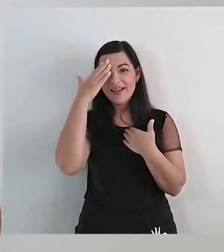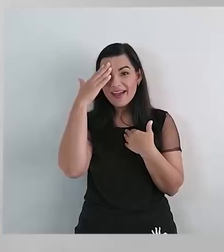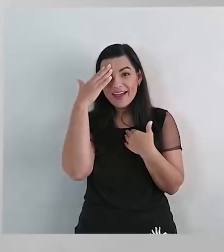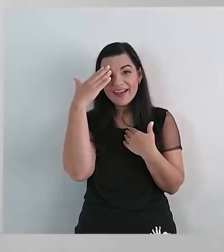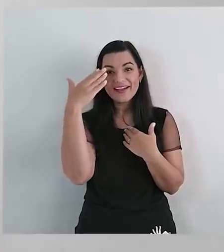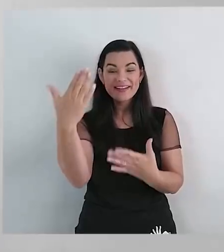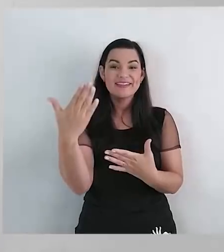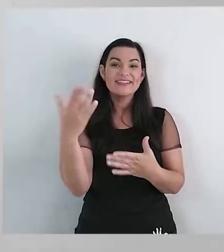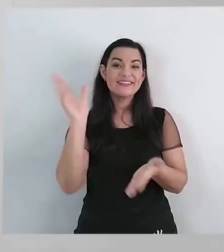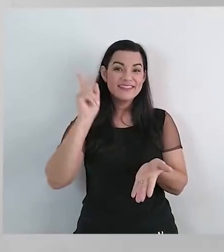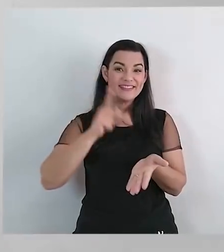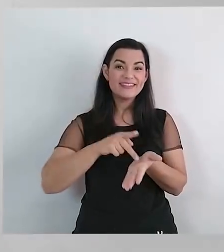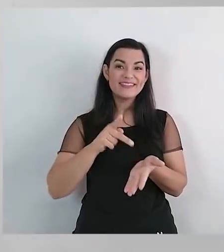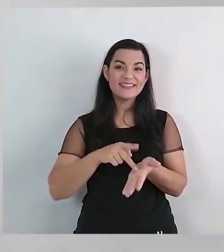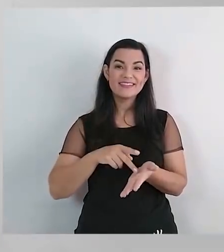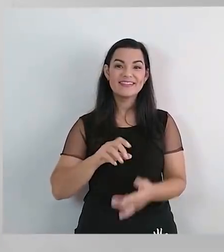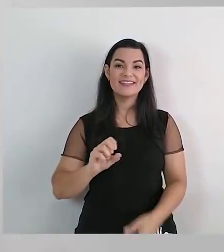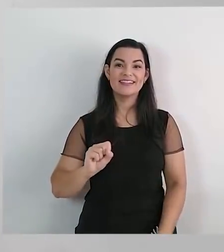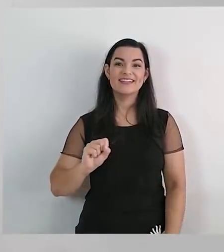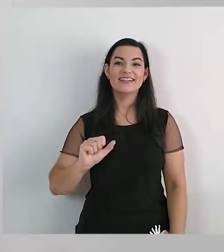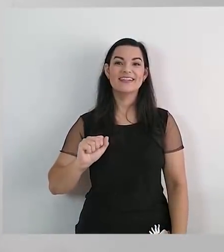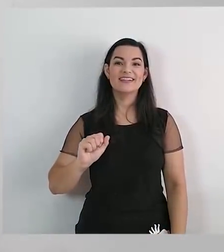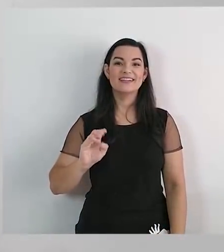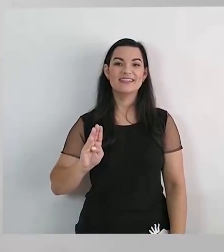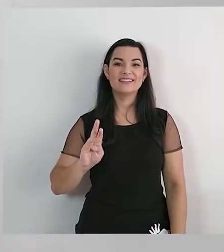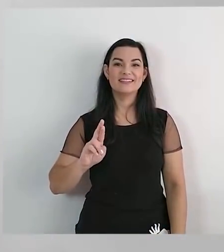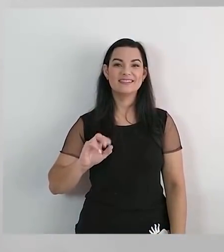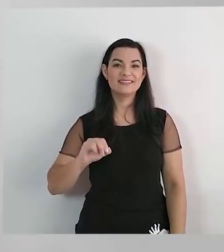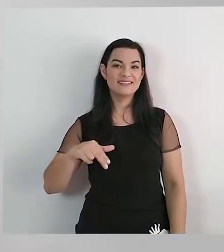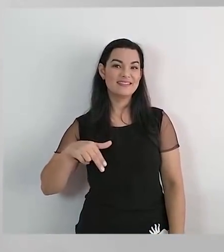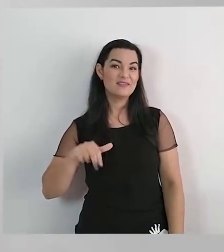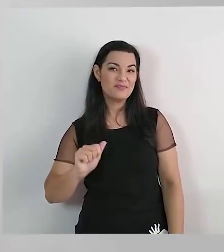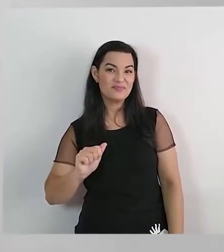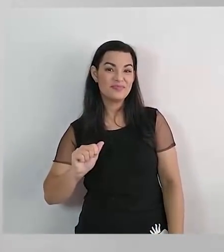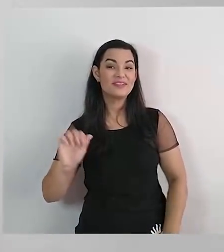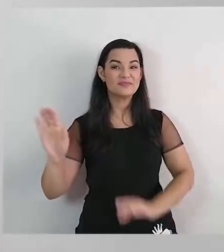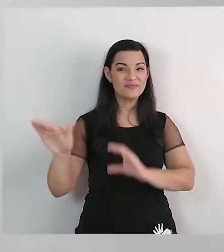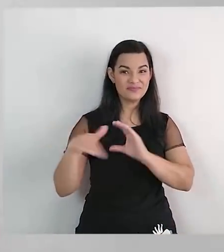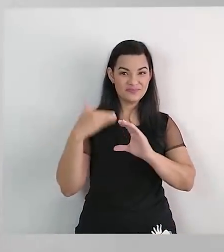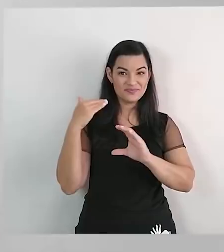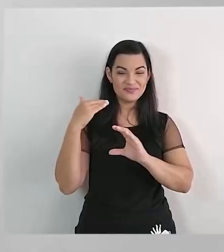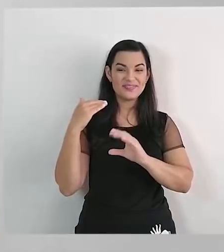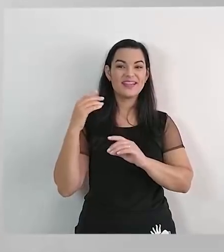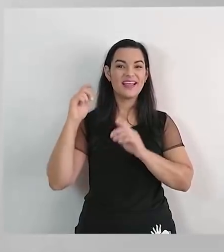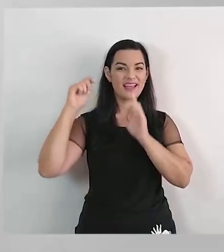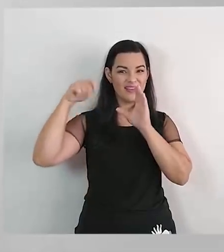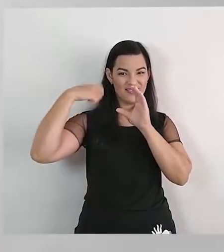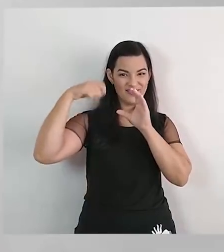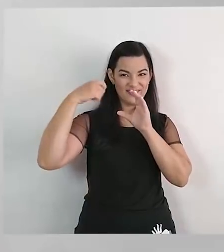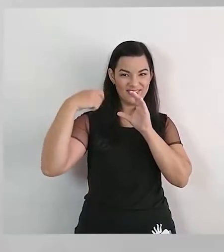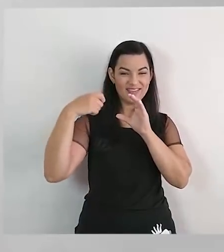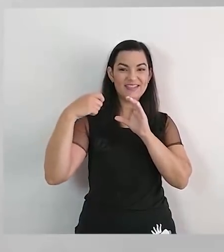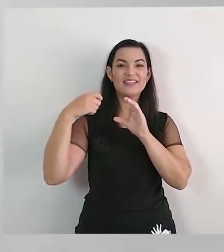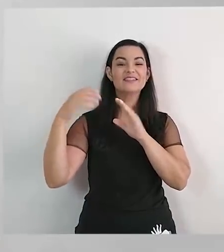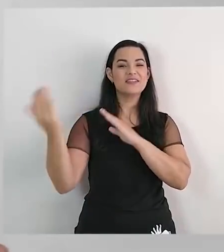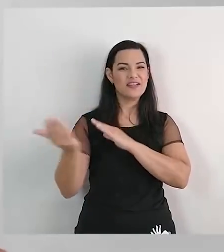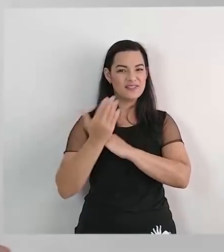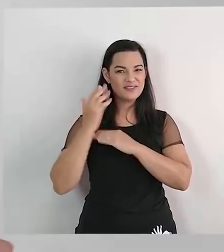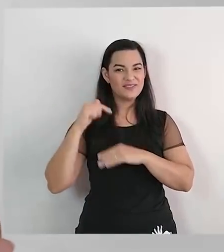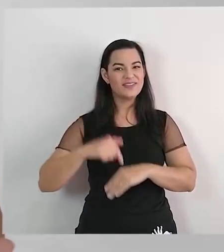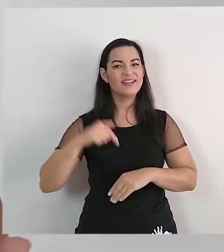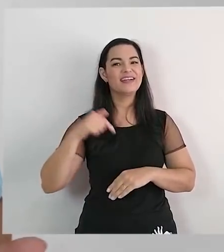agradecer imensamente a Sabrina pelo envio do vídeo aí das crianças e pela contribuição com os programas